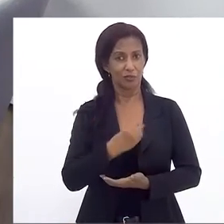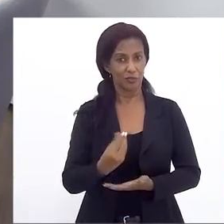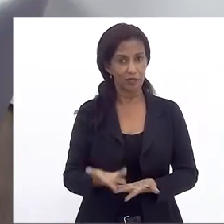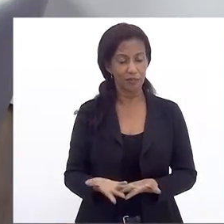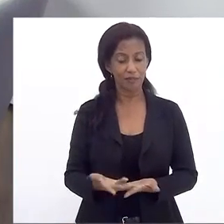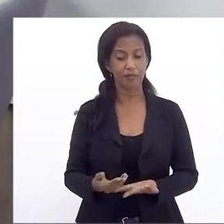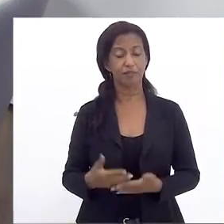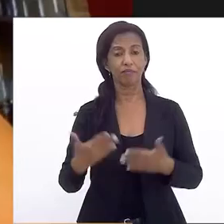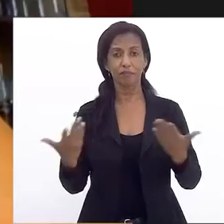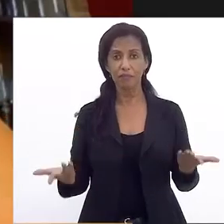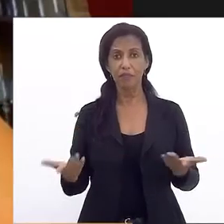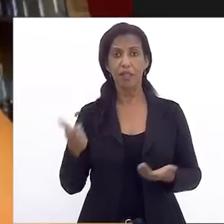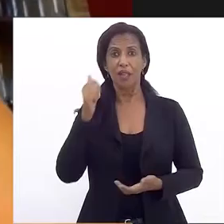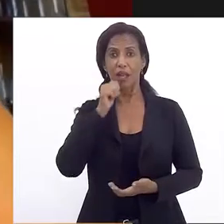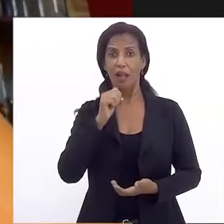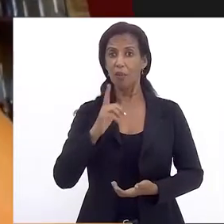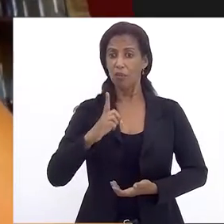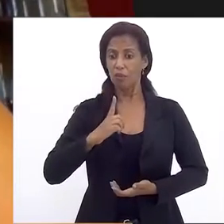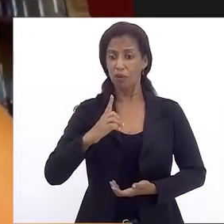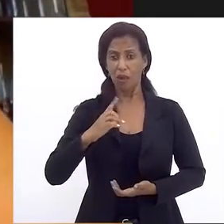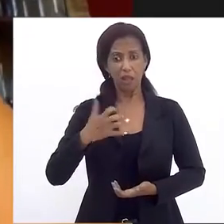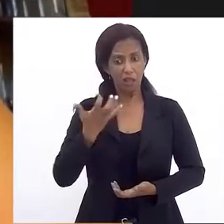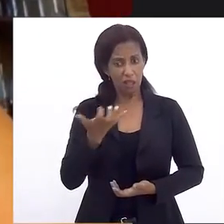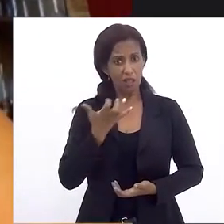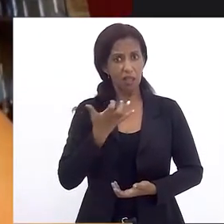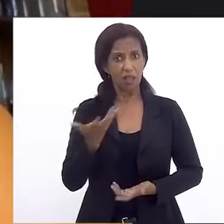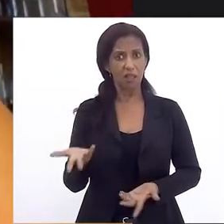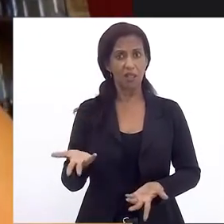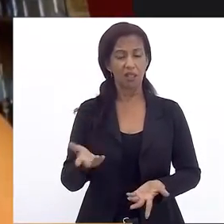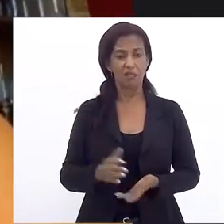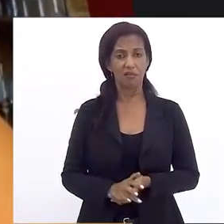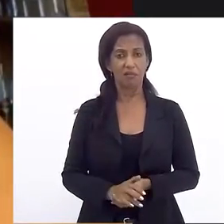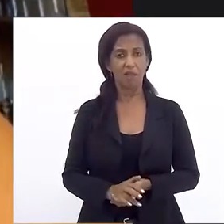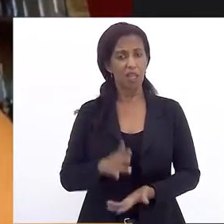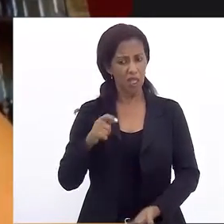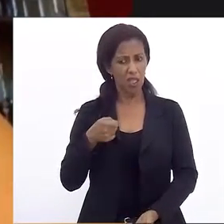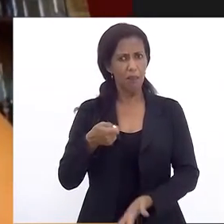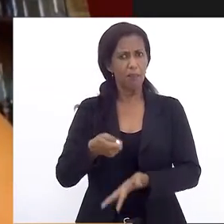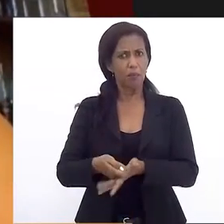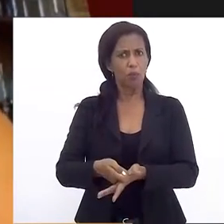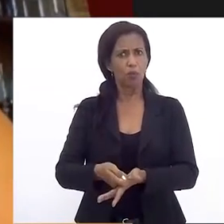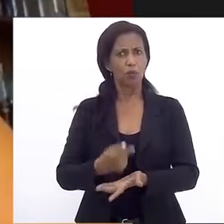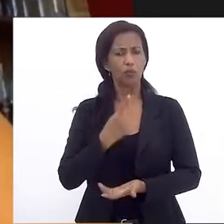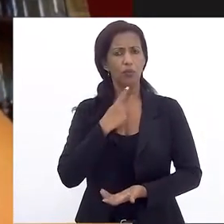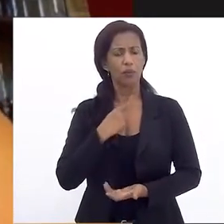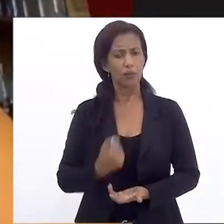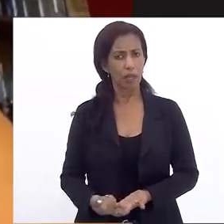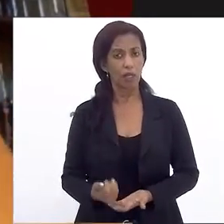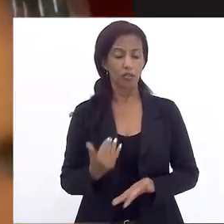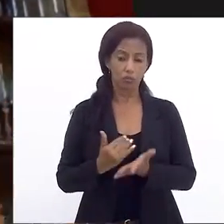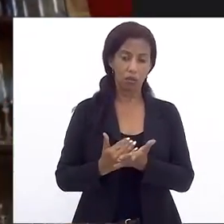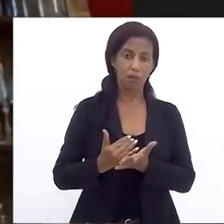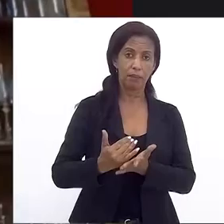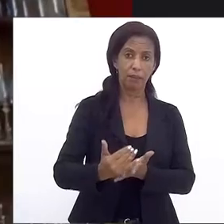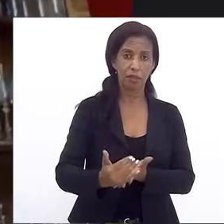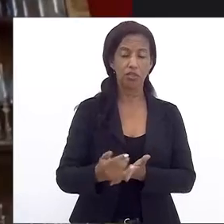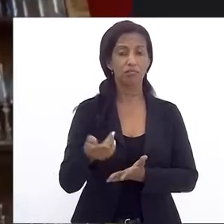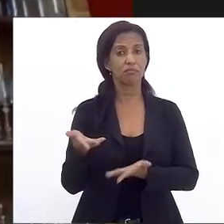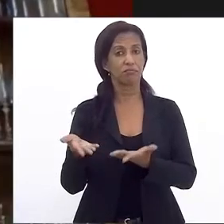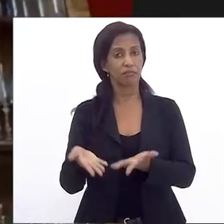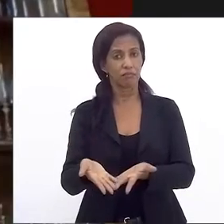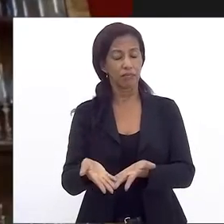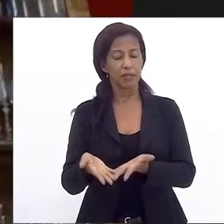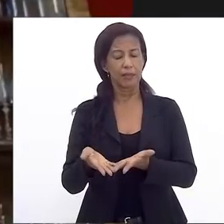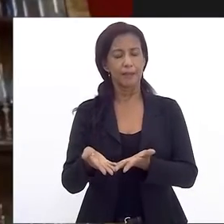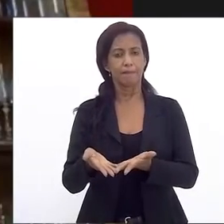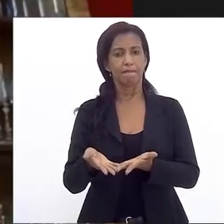Você amamentando seu filho ali. Então, é uma coisa assim que a mulher tem que realmente querer e impor a sua vontade. Então,